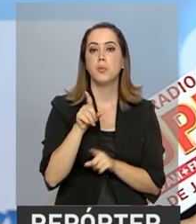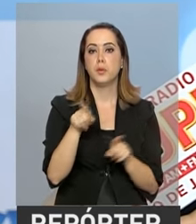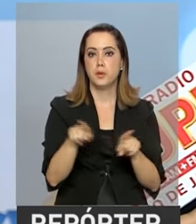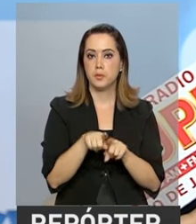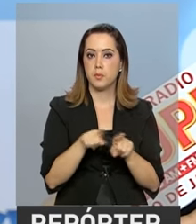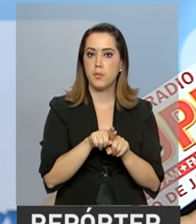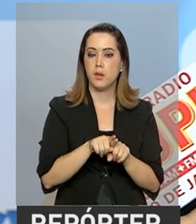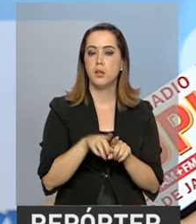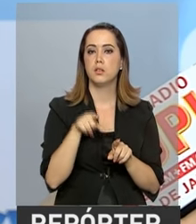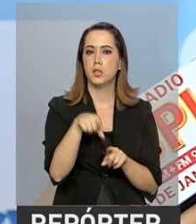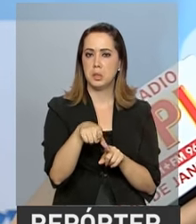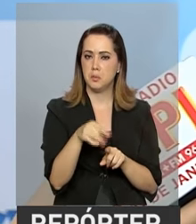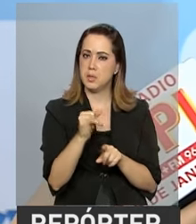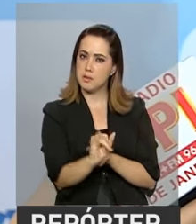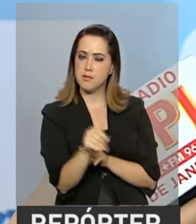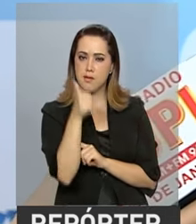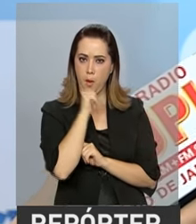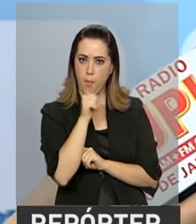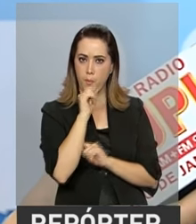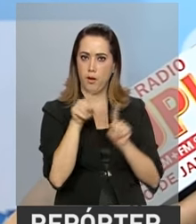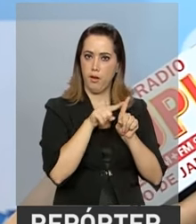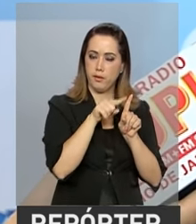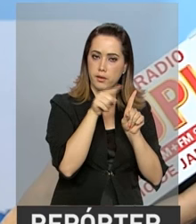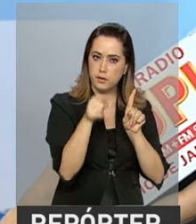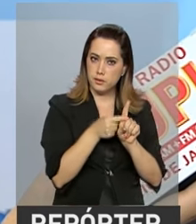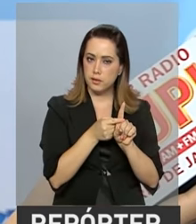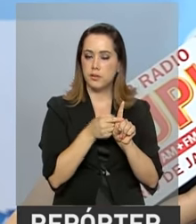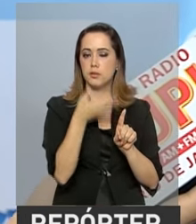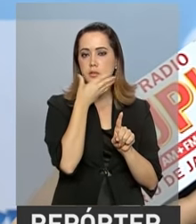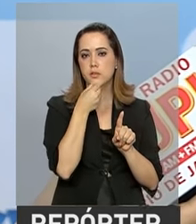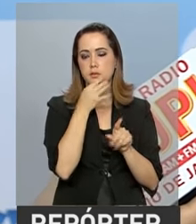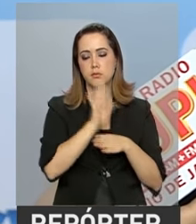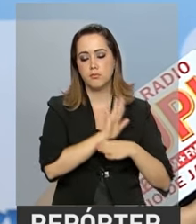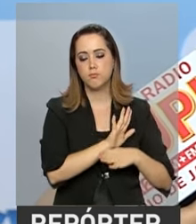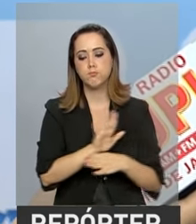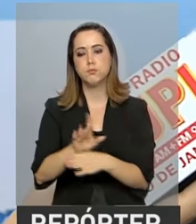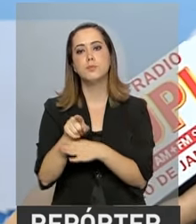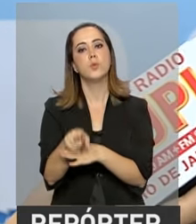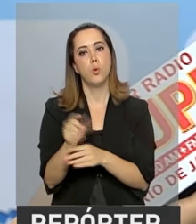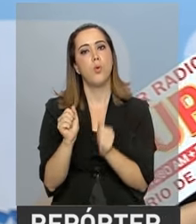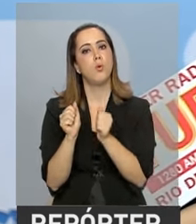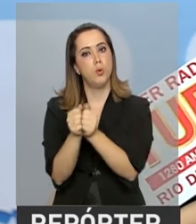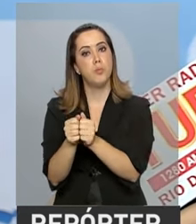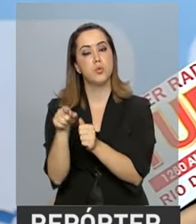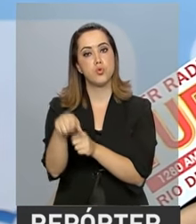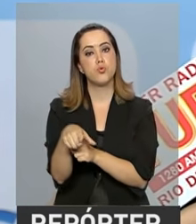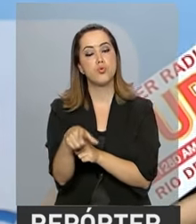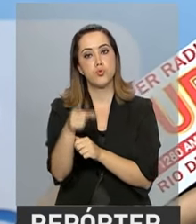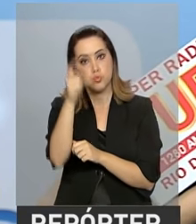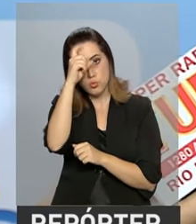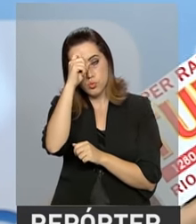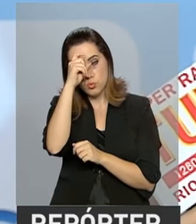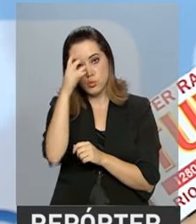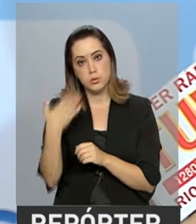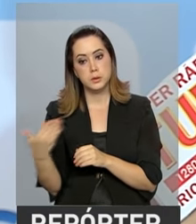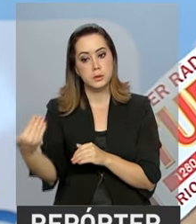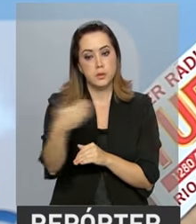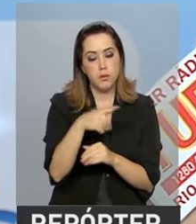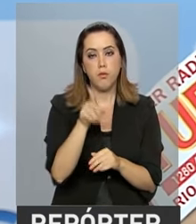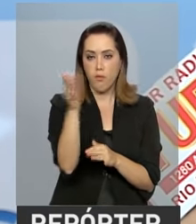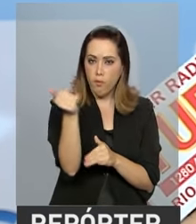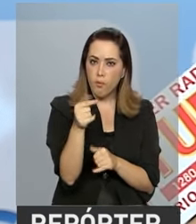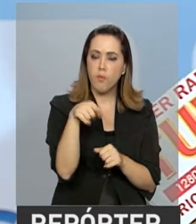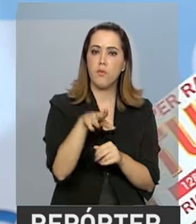participam do acompanhamento das esposas, vão ao posto de saúde e queremos capturá-los para